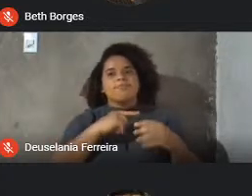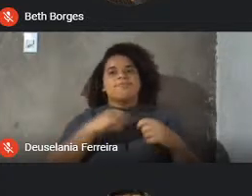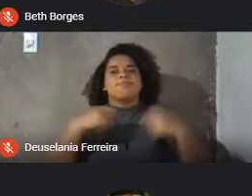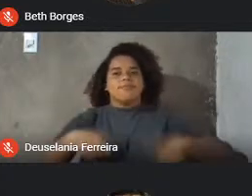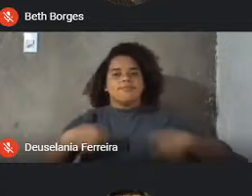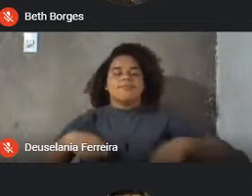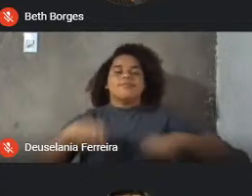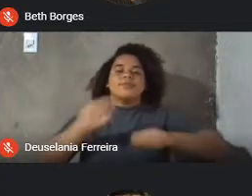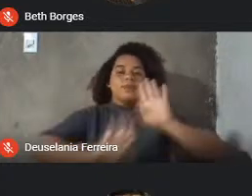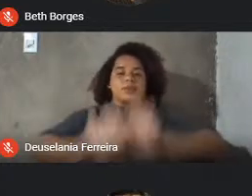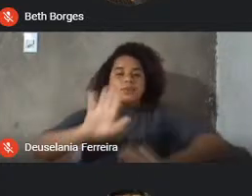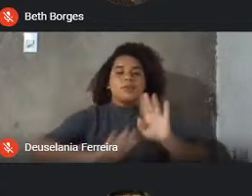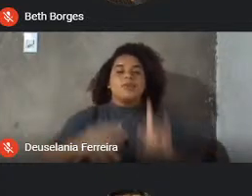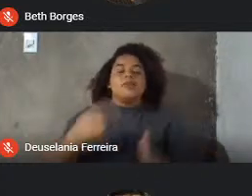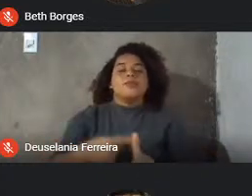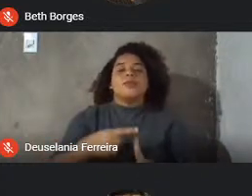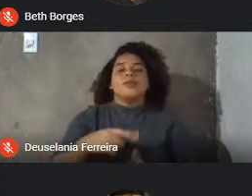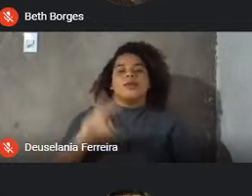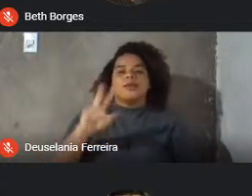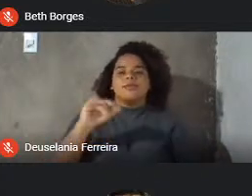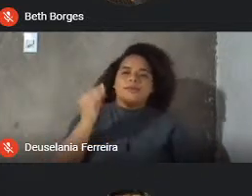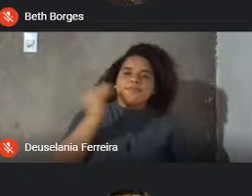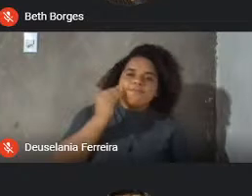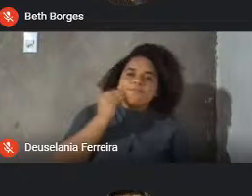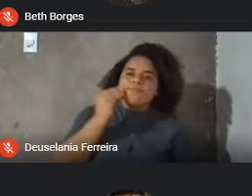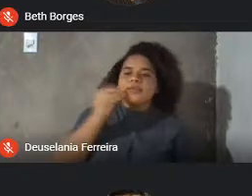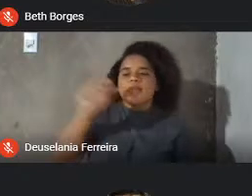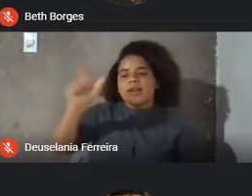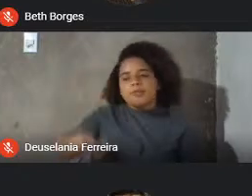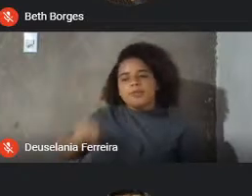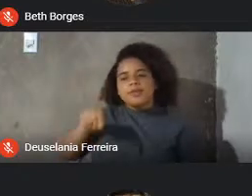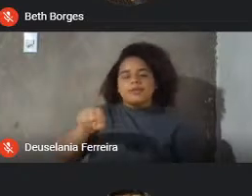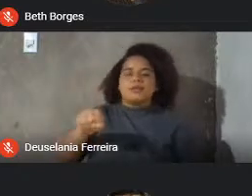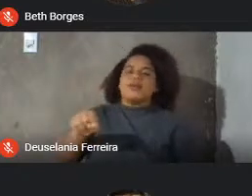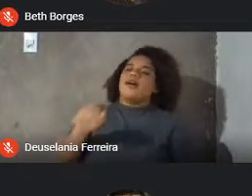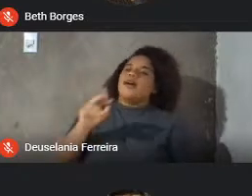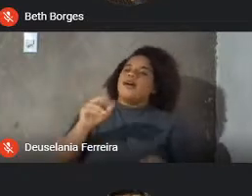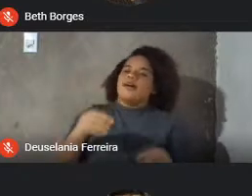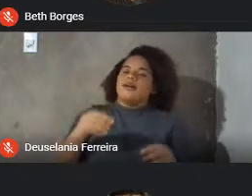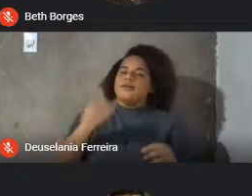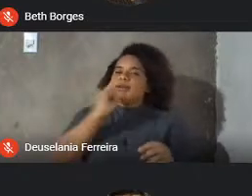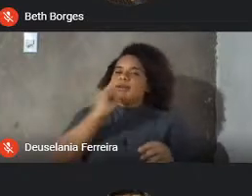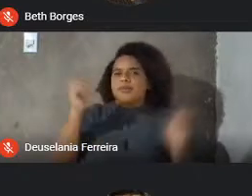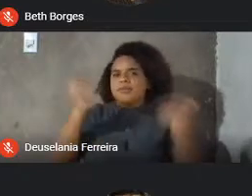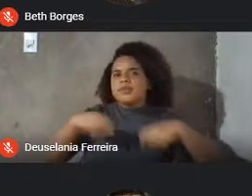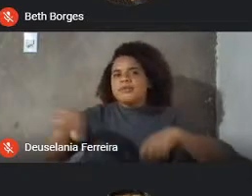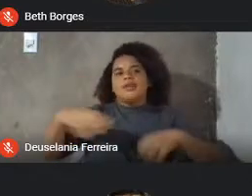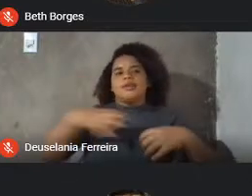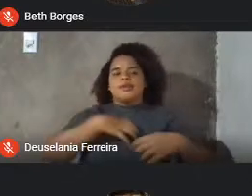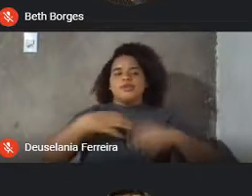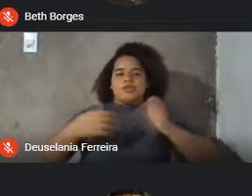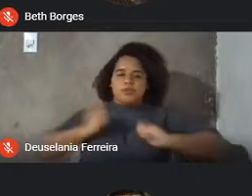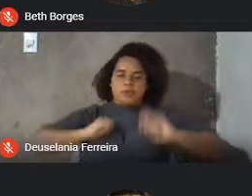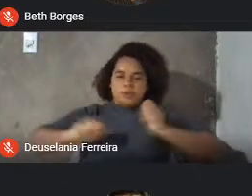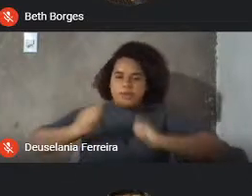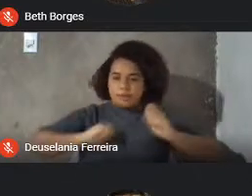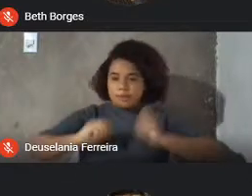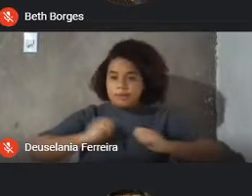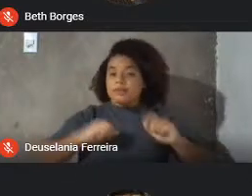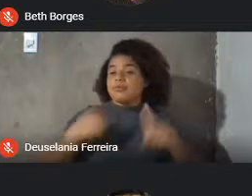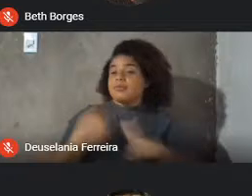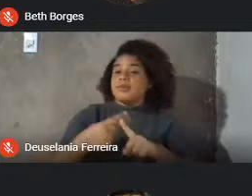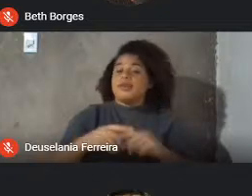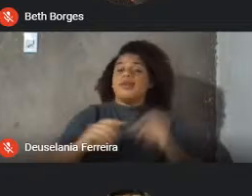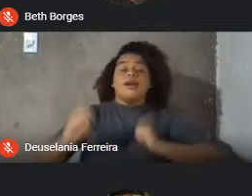no momento que nós estamos testando o paciente, não influencie, levando assim a ansiedade, mais do que o normal, porque a ansiedade também